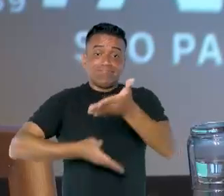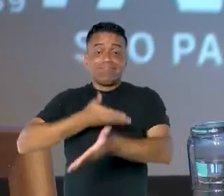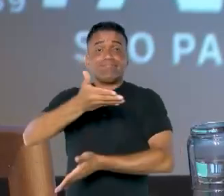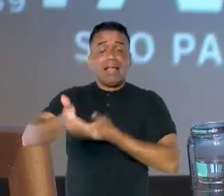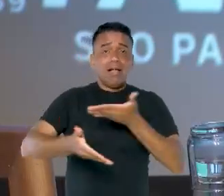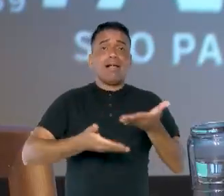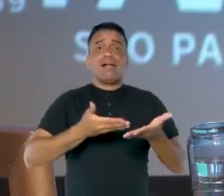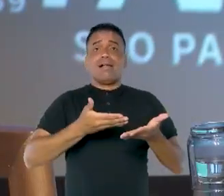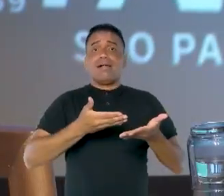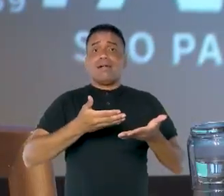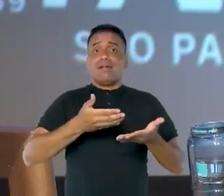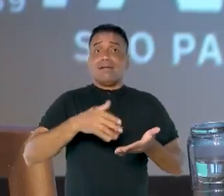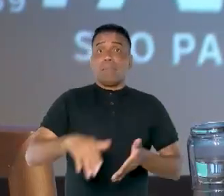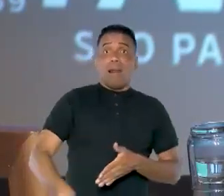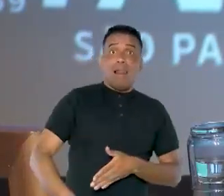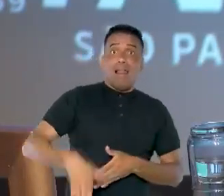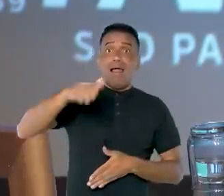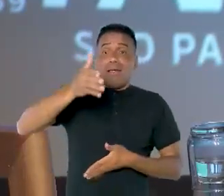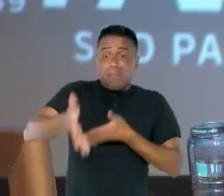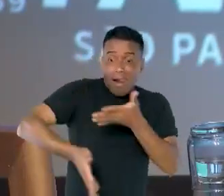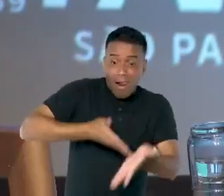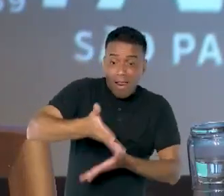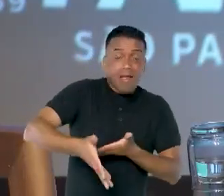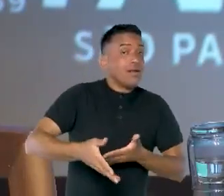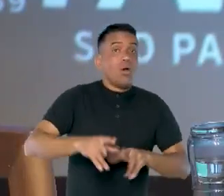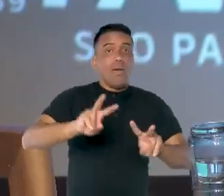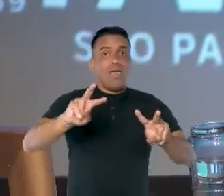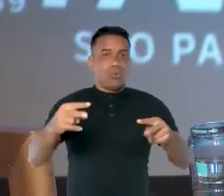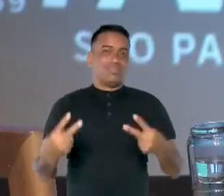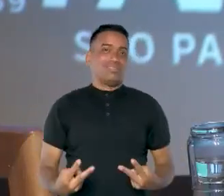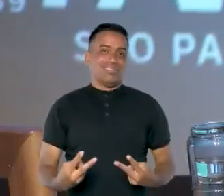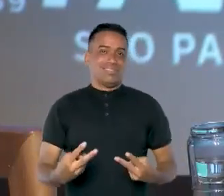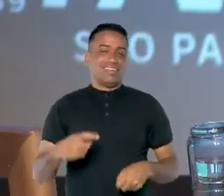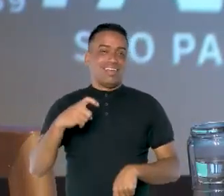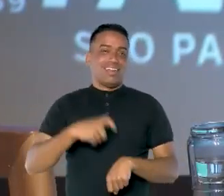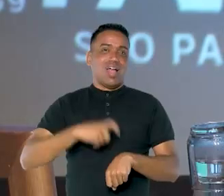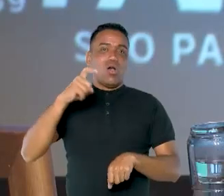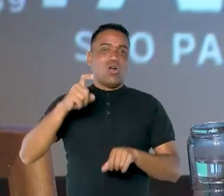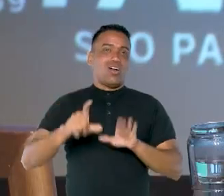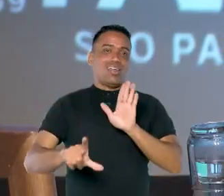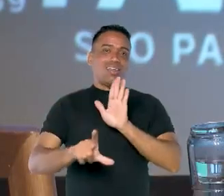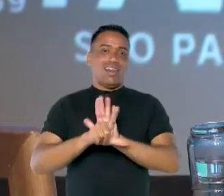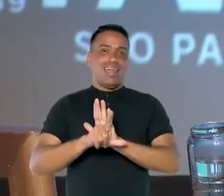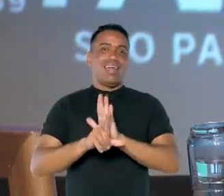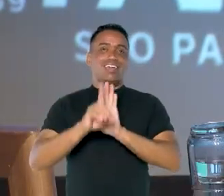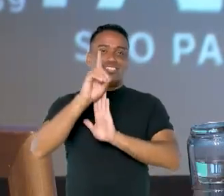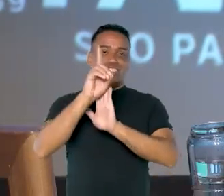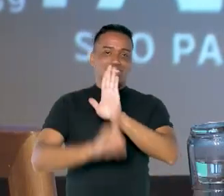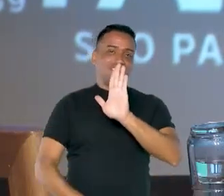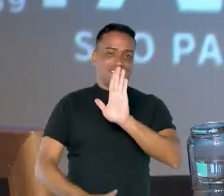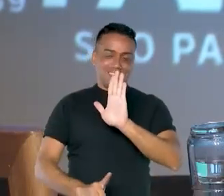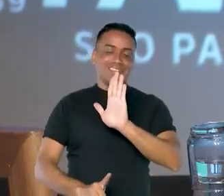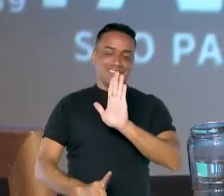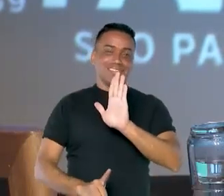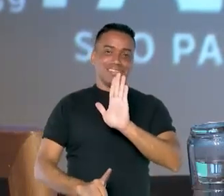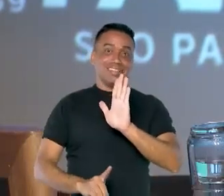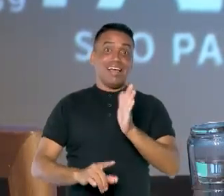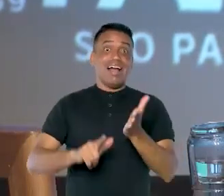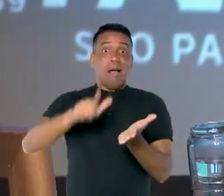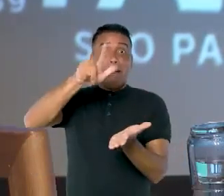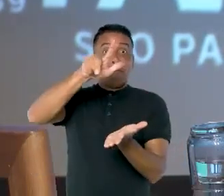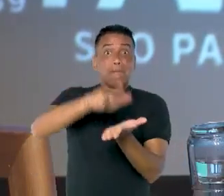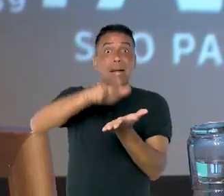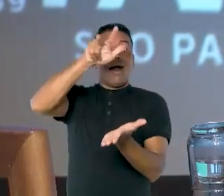transmitido de geração para geração, não é reconhecido na hora de reconhecer uma